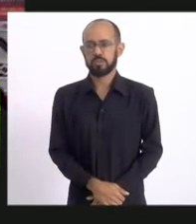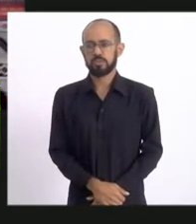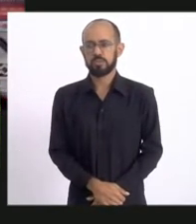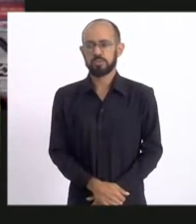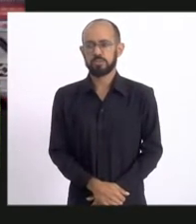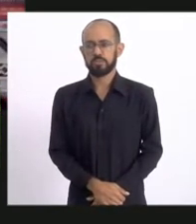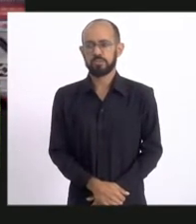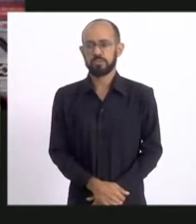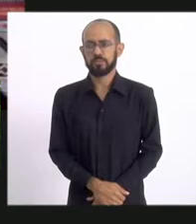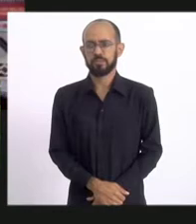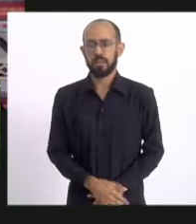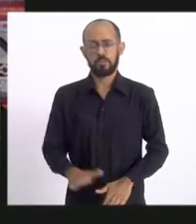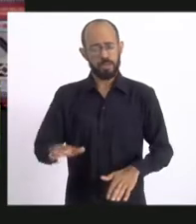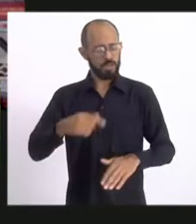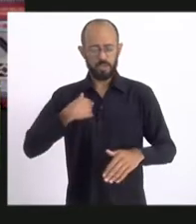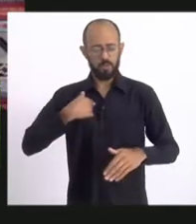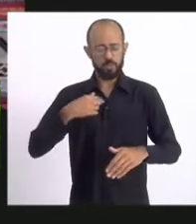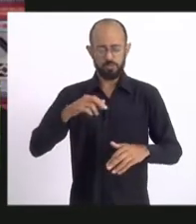Sugestão.